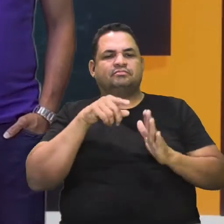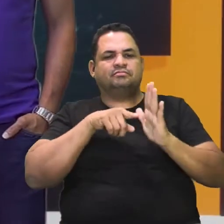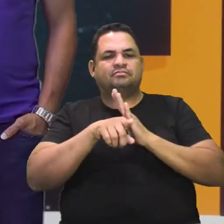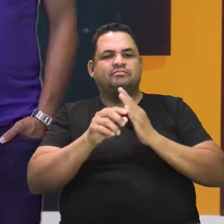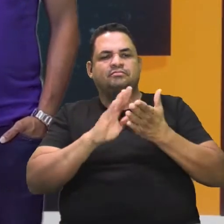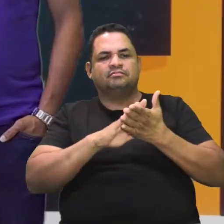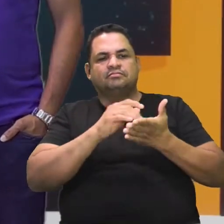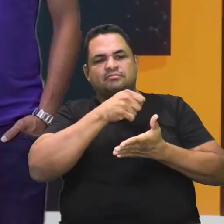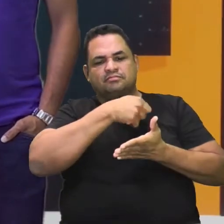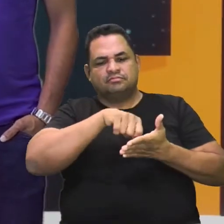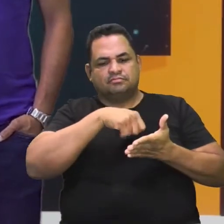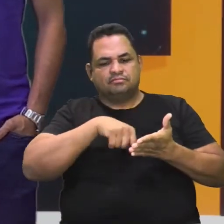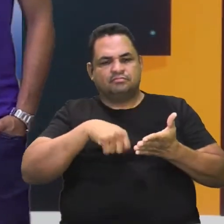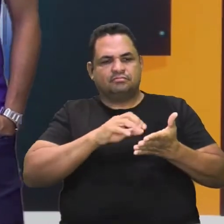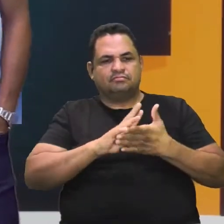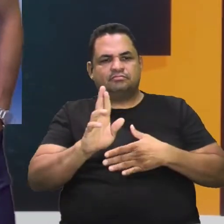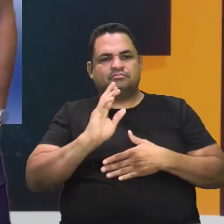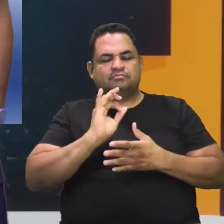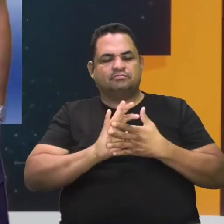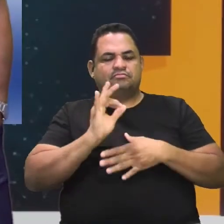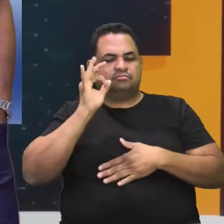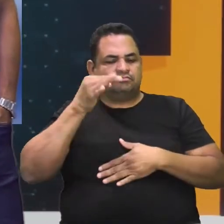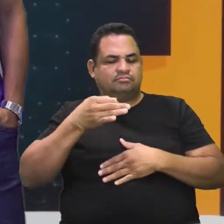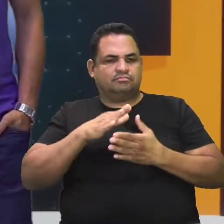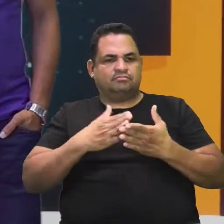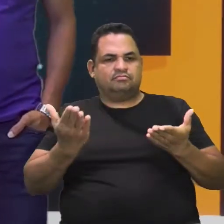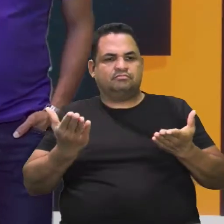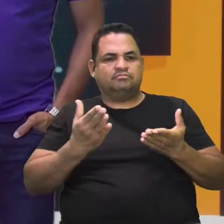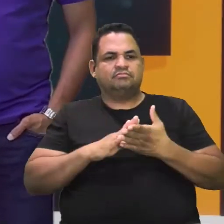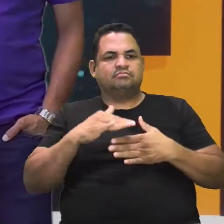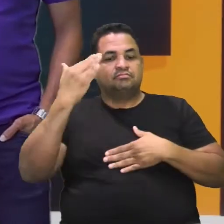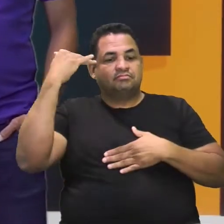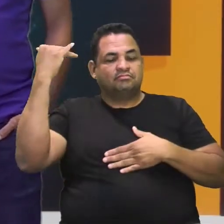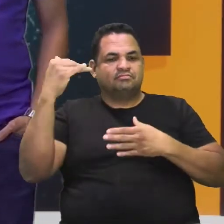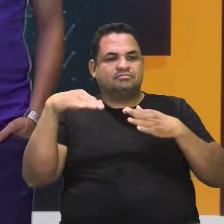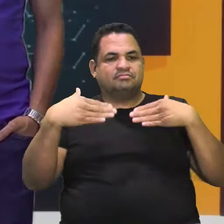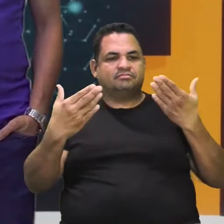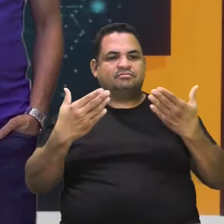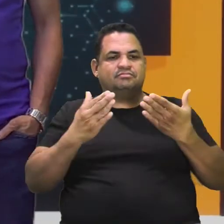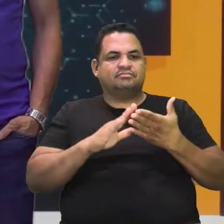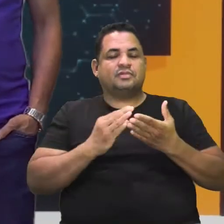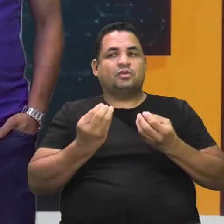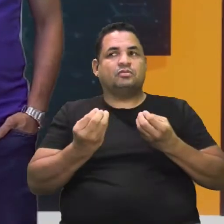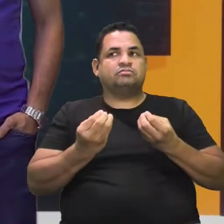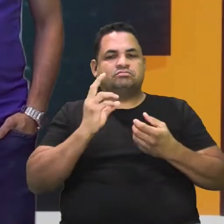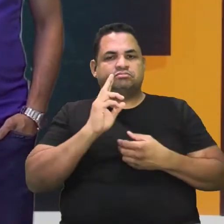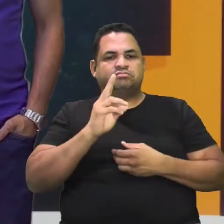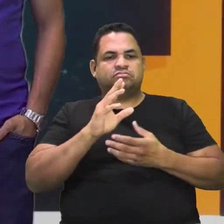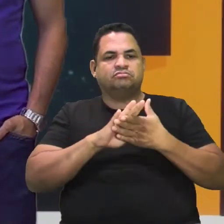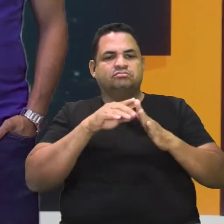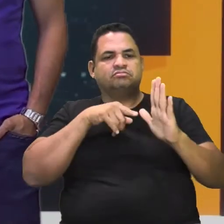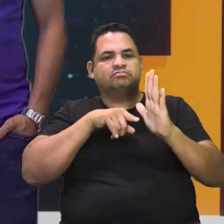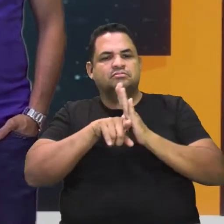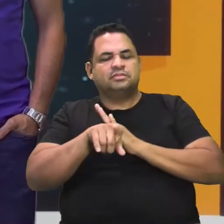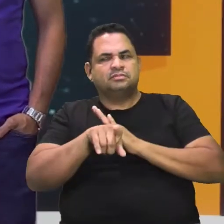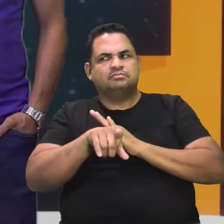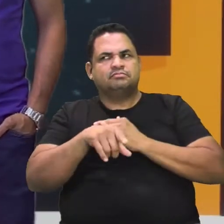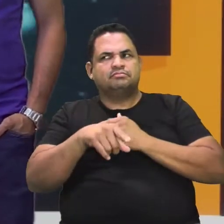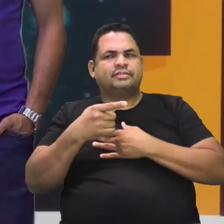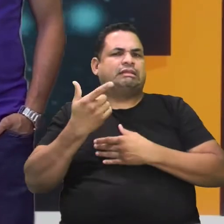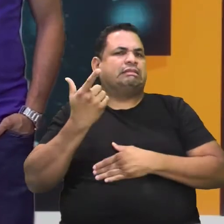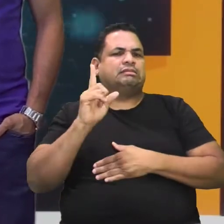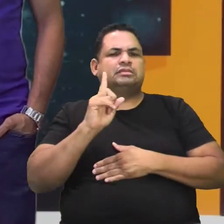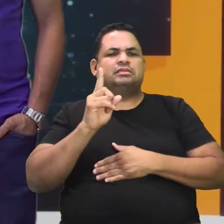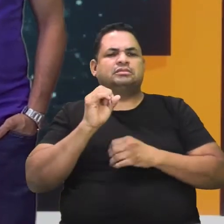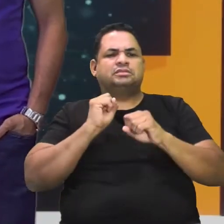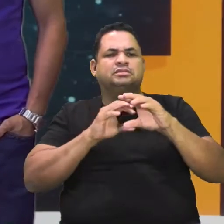vão destacando aí as respostas, vão acertando, com certeza vai ser sucesso. Então, como sempre, a gente questiona, mas vocês não